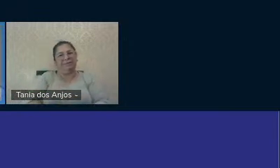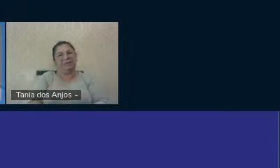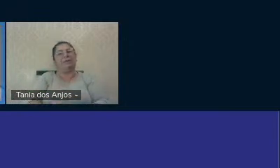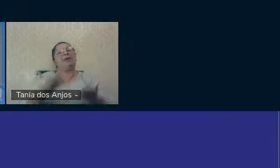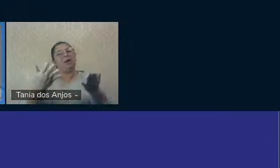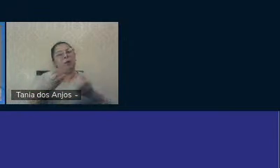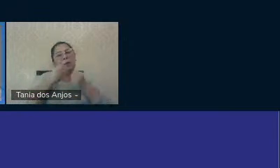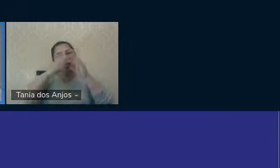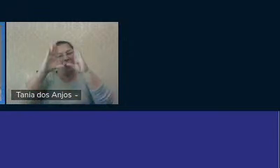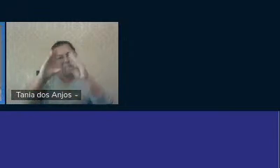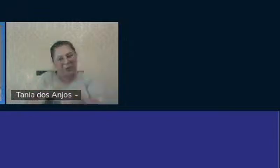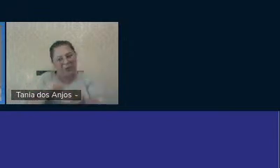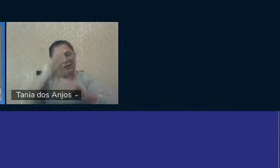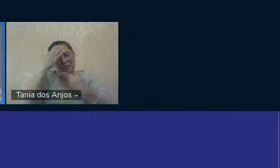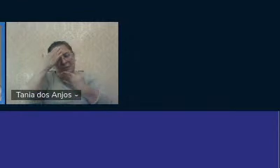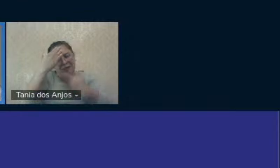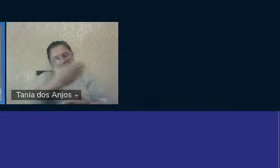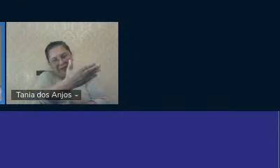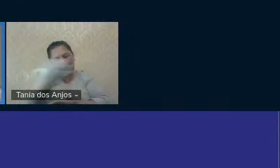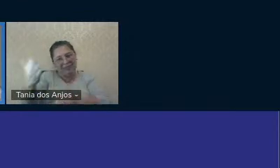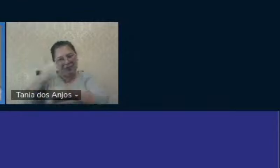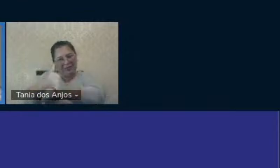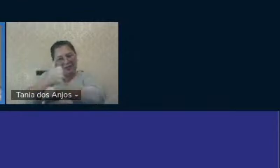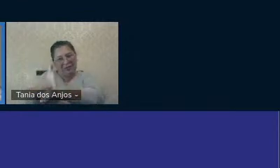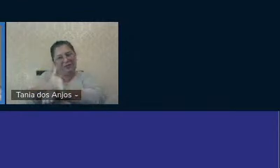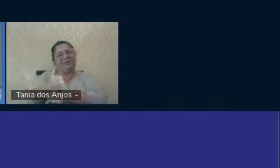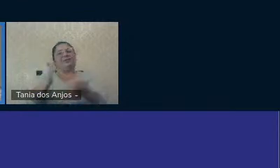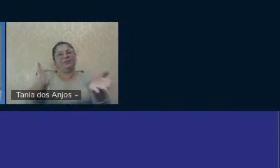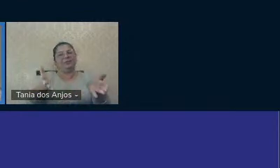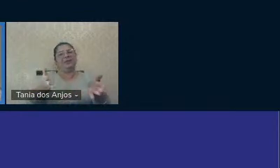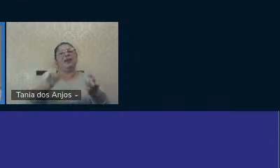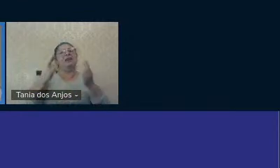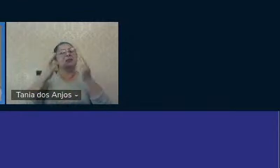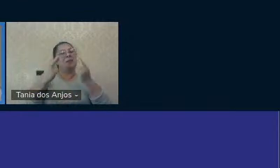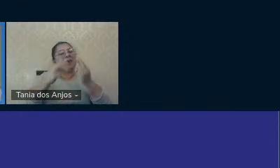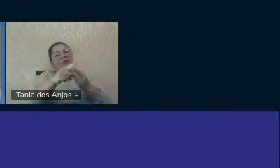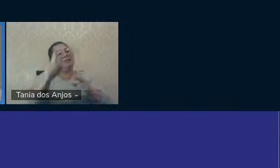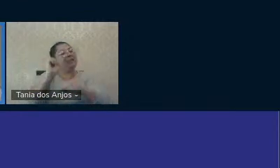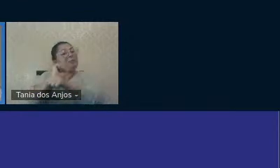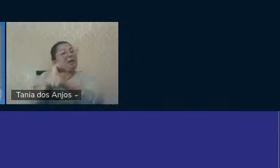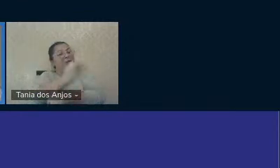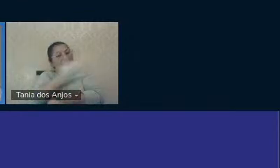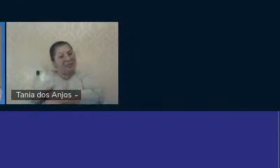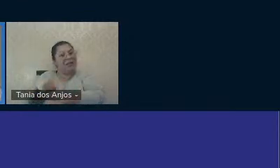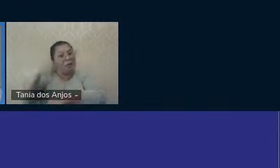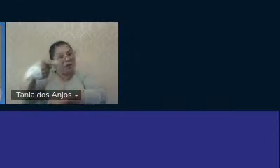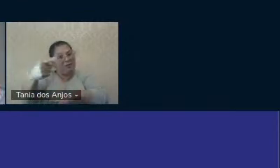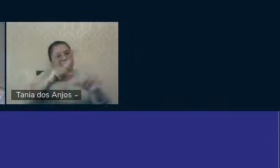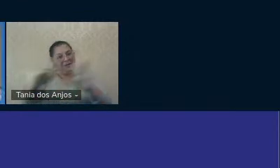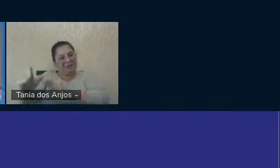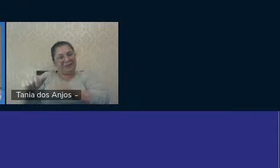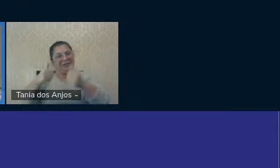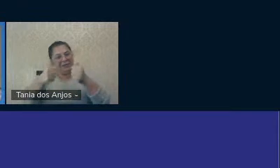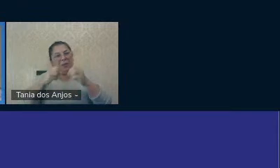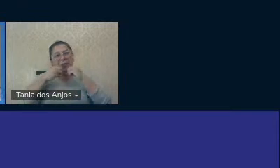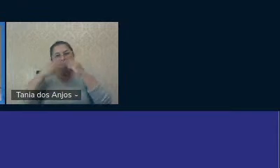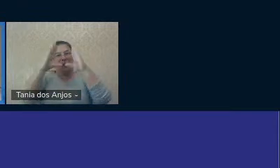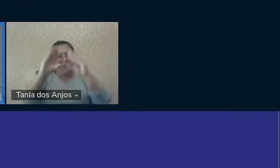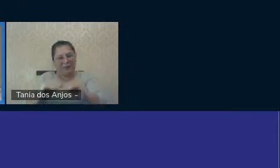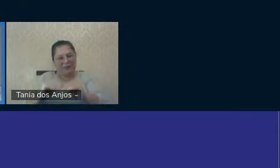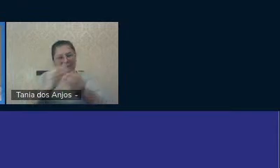Então, gente, boa noite, muito obrigada pela participação de todos e espero vocês na próxima semana, tá bom? Boa